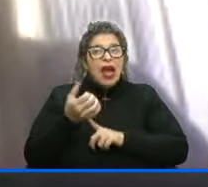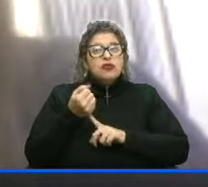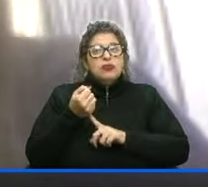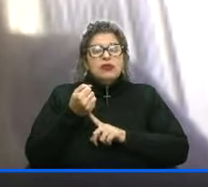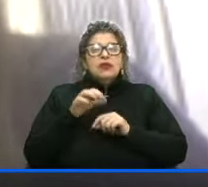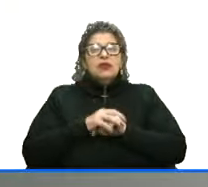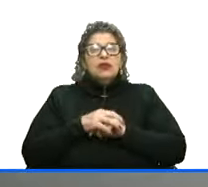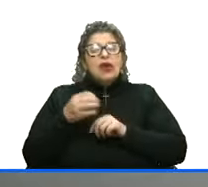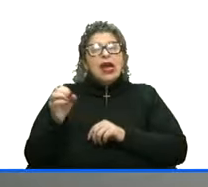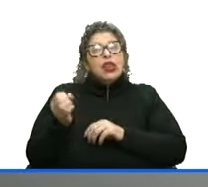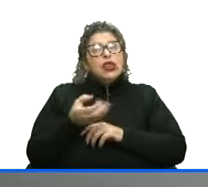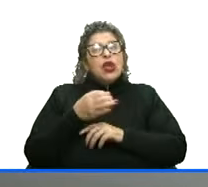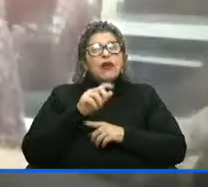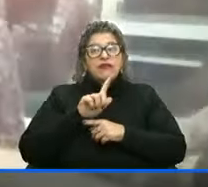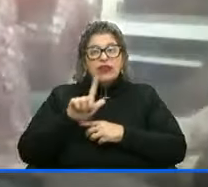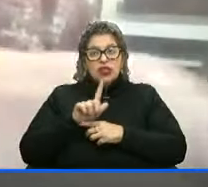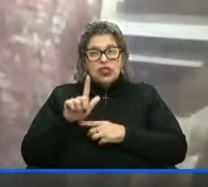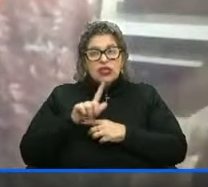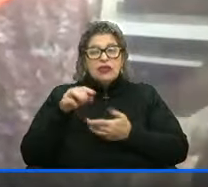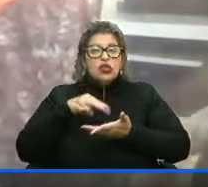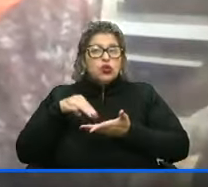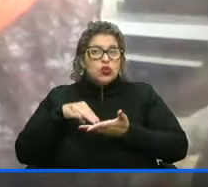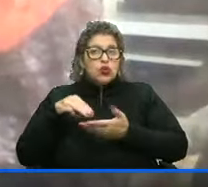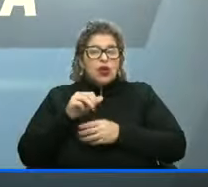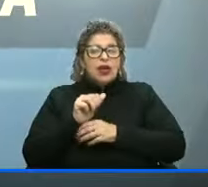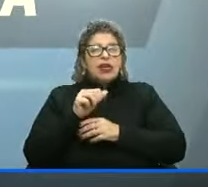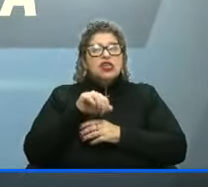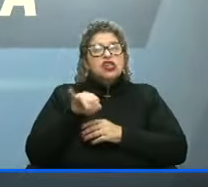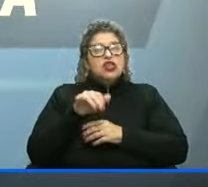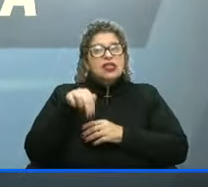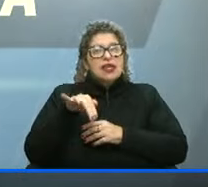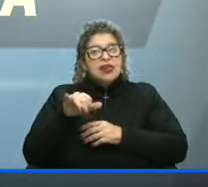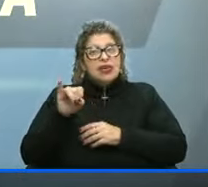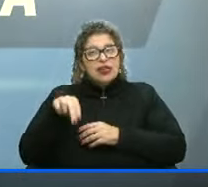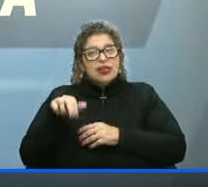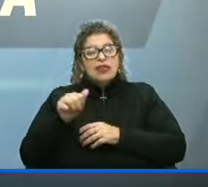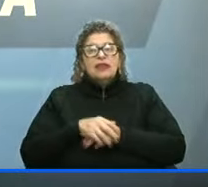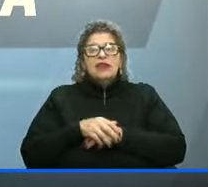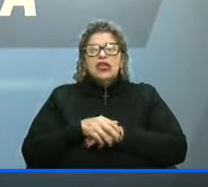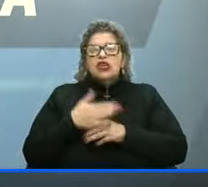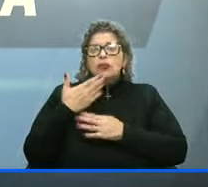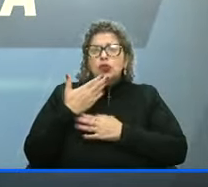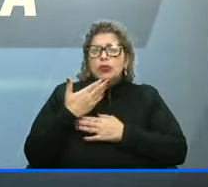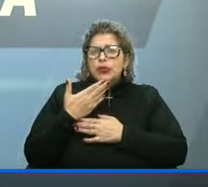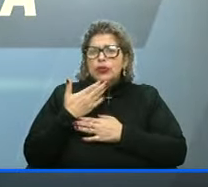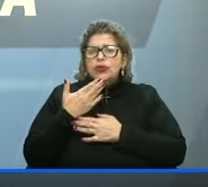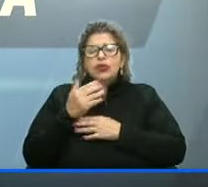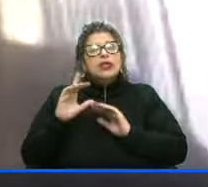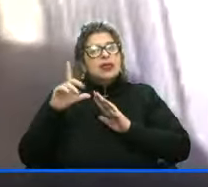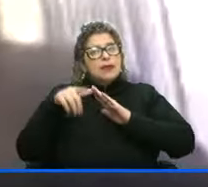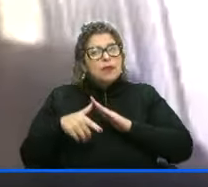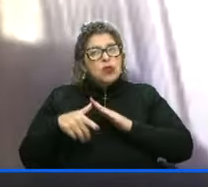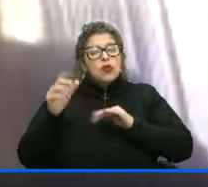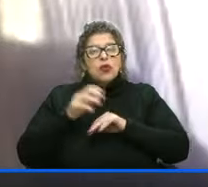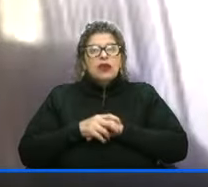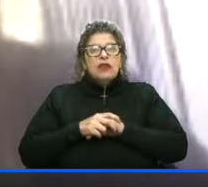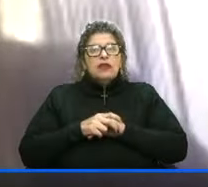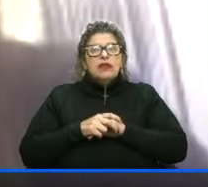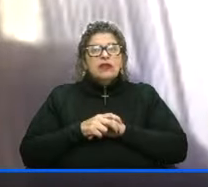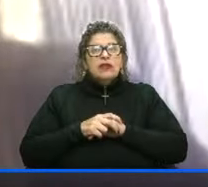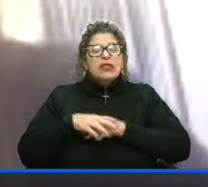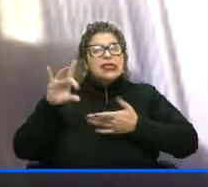a nova gestão, né, com a secretária Janaína, a gente viu que tinha muitas solicitações de depois que acabou ali